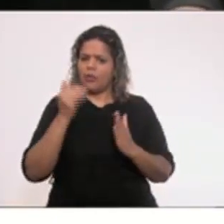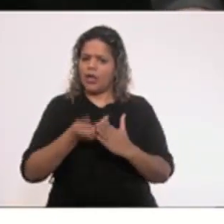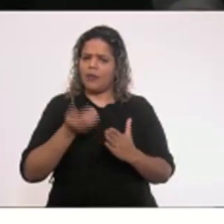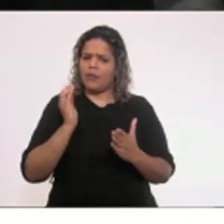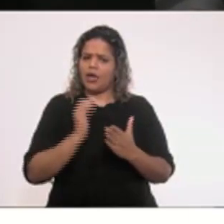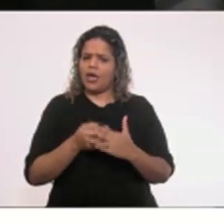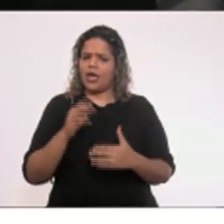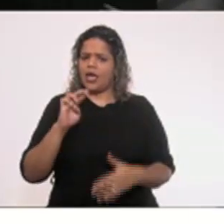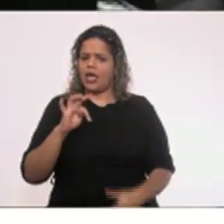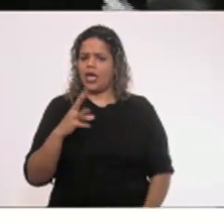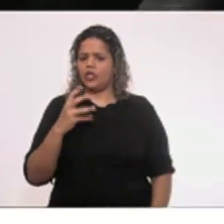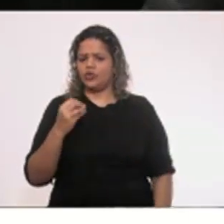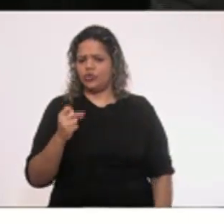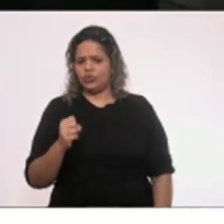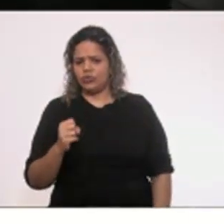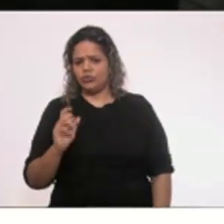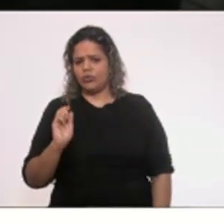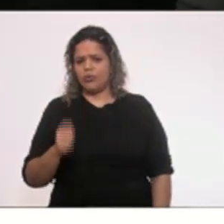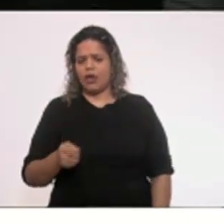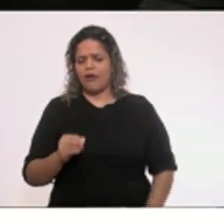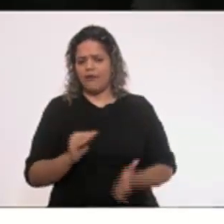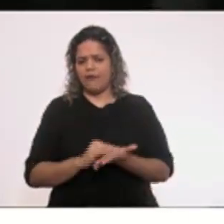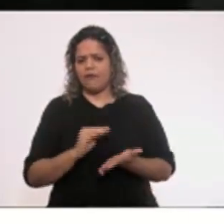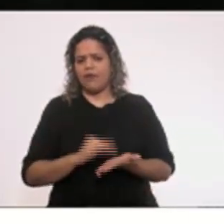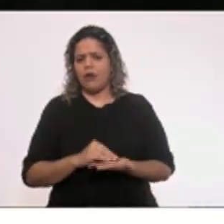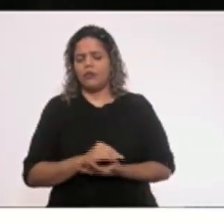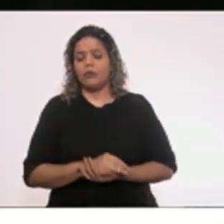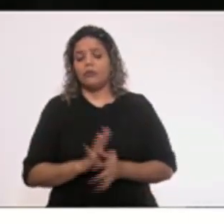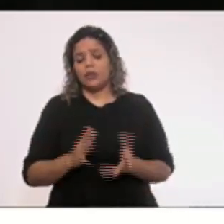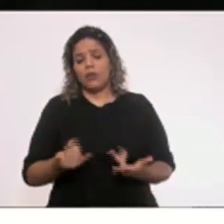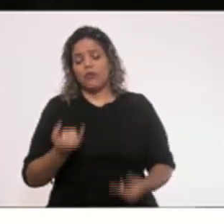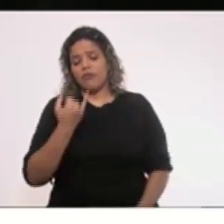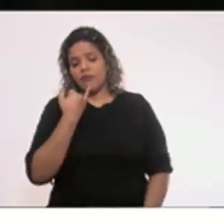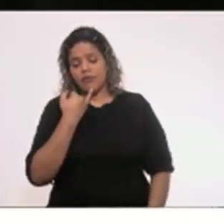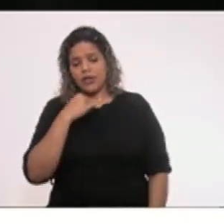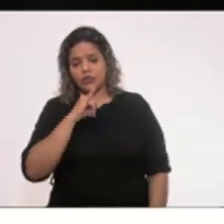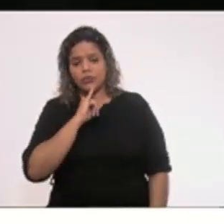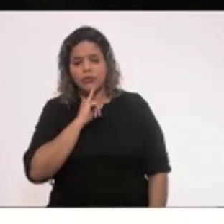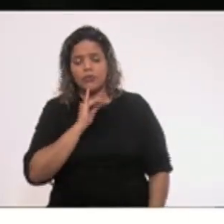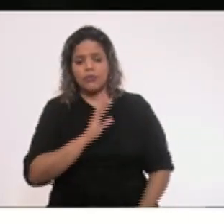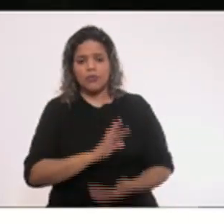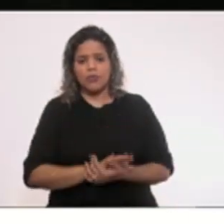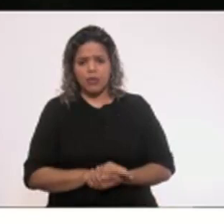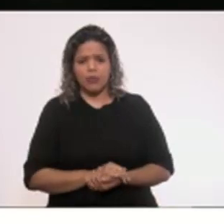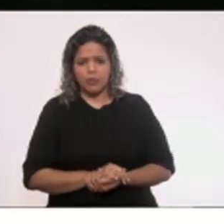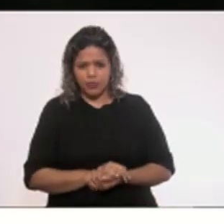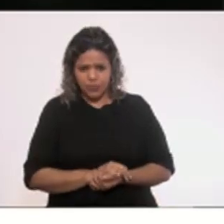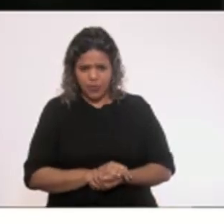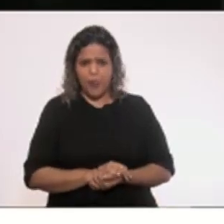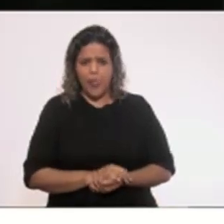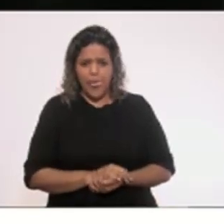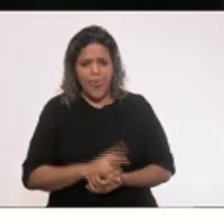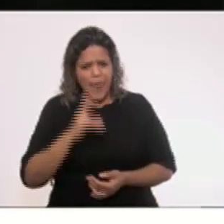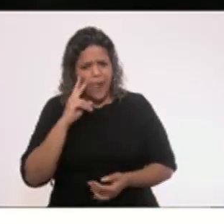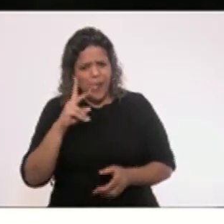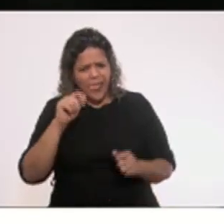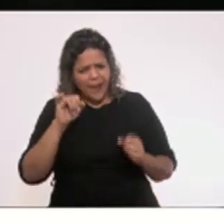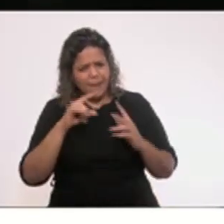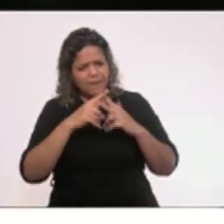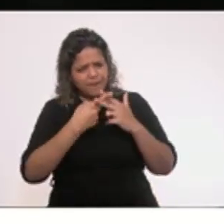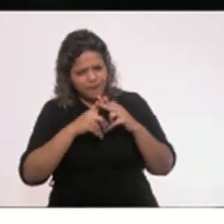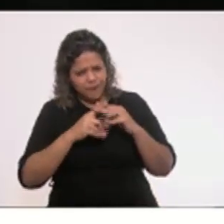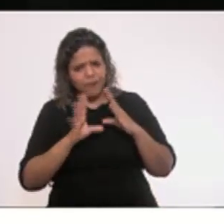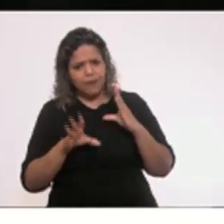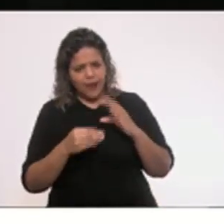de restos a pagar. Então, infelizmente, para ver se isso é consertado